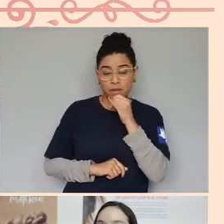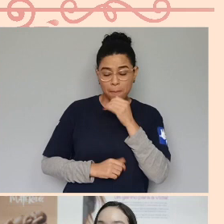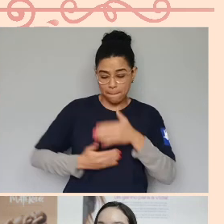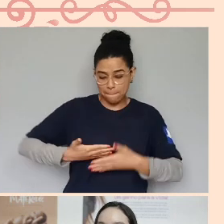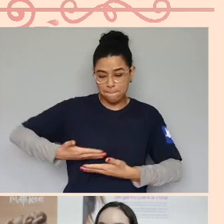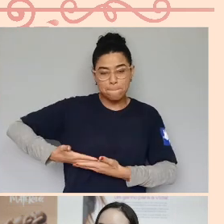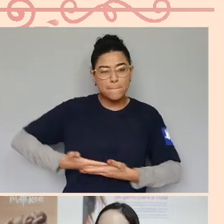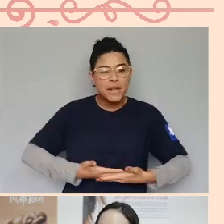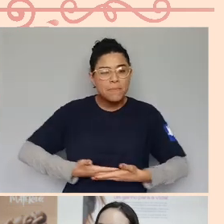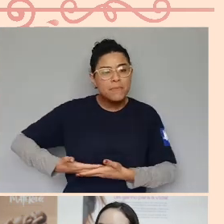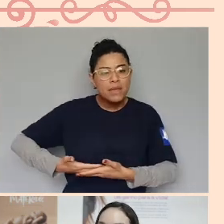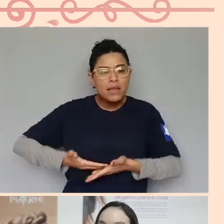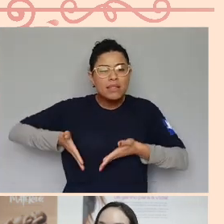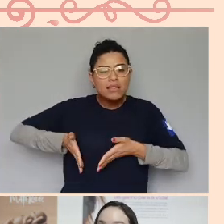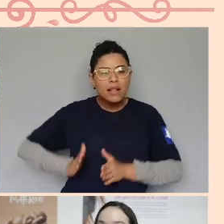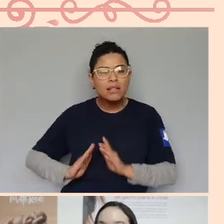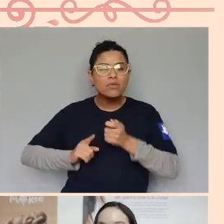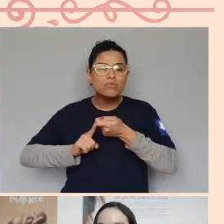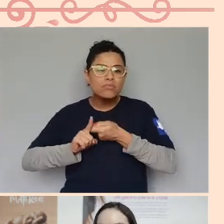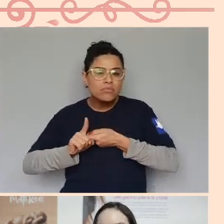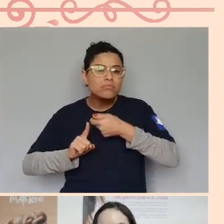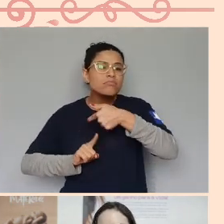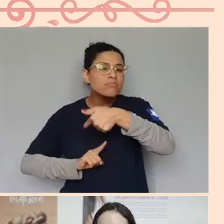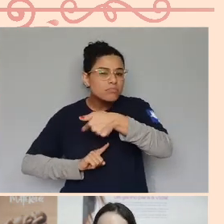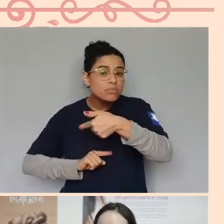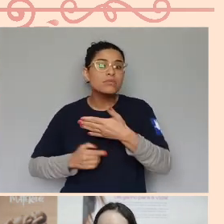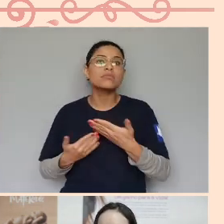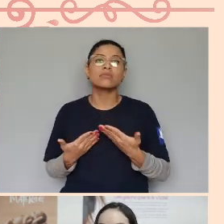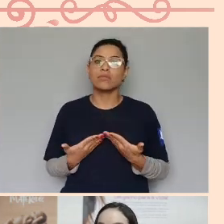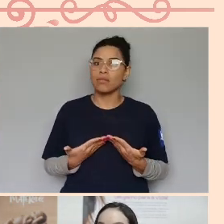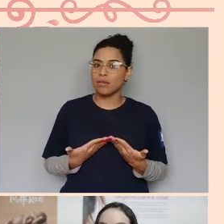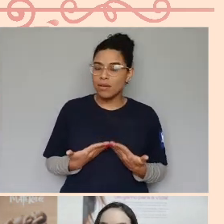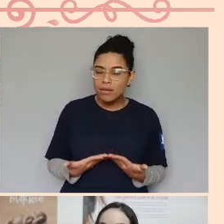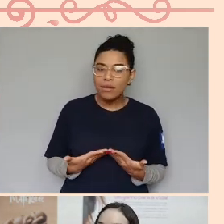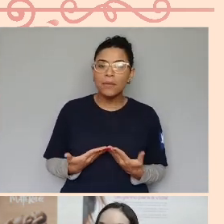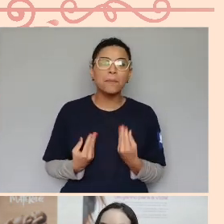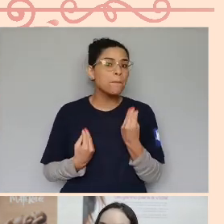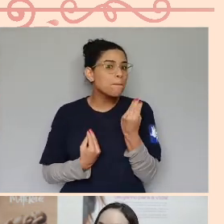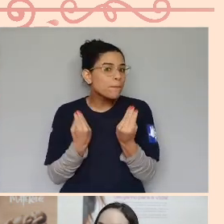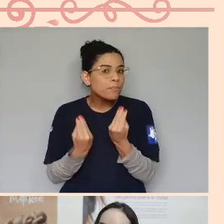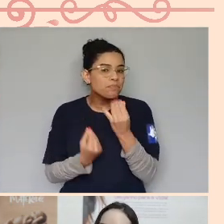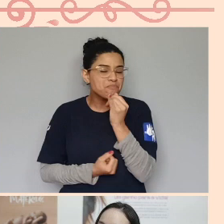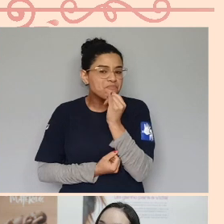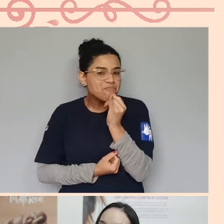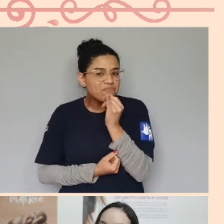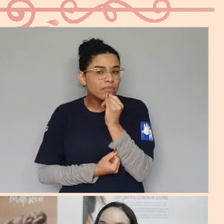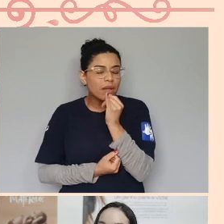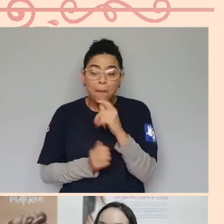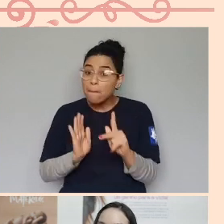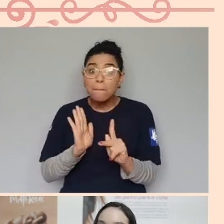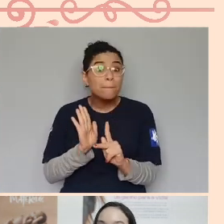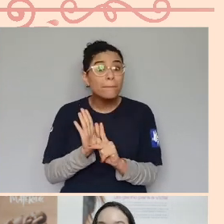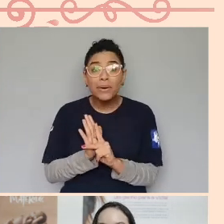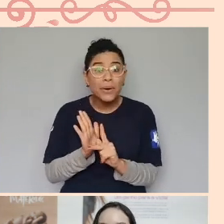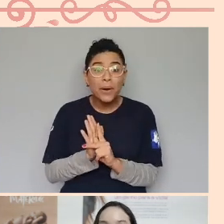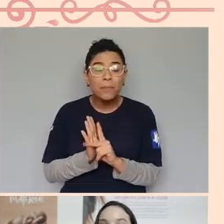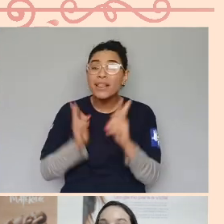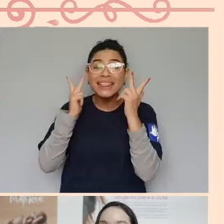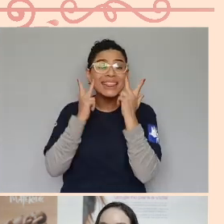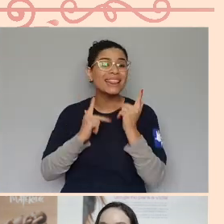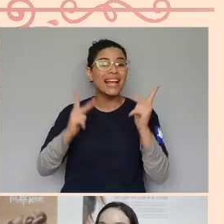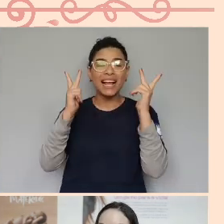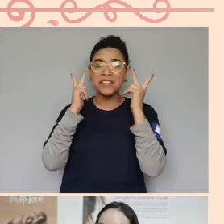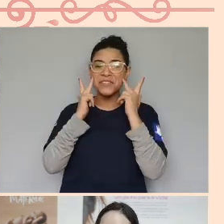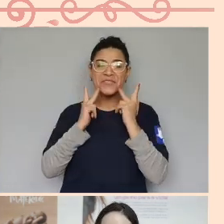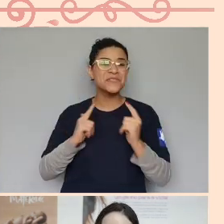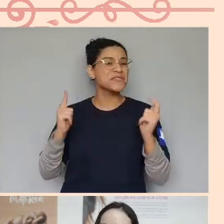Como a natureza é muito sábia, o leite materno ele é espécie específico, então ele já é apropriado para que aquele bebezinho precisa. Então se é um bebezinho que